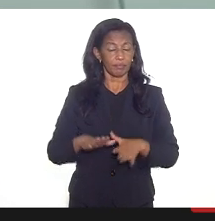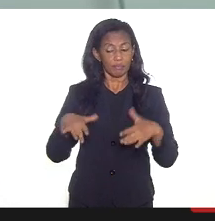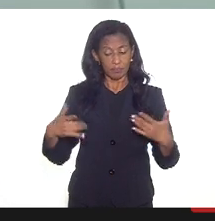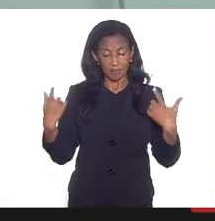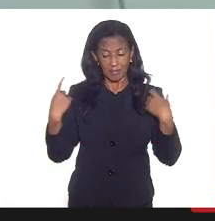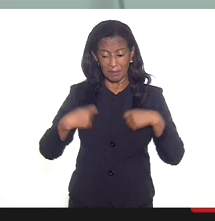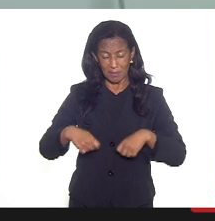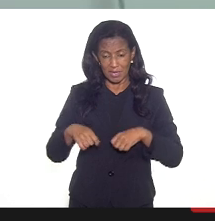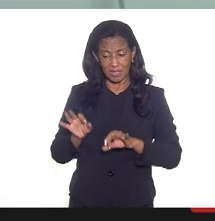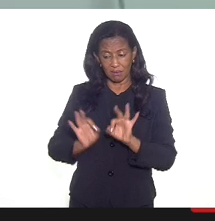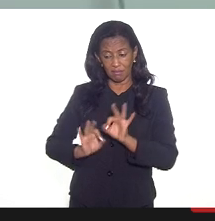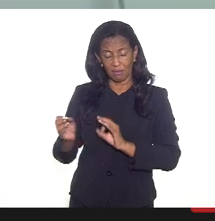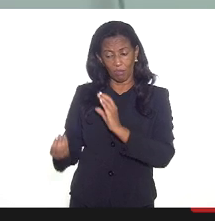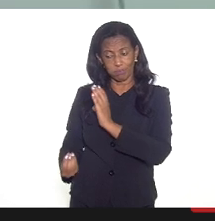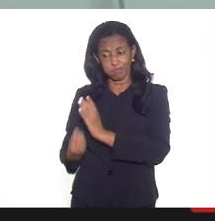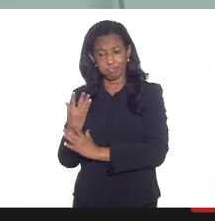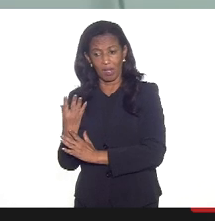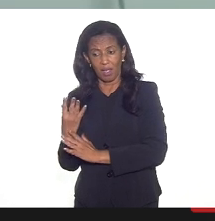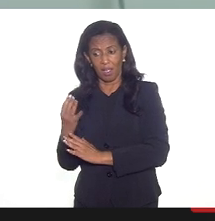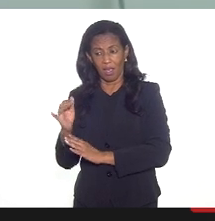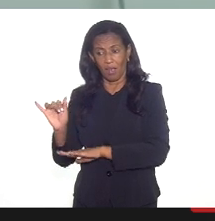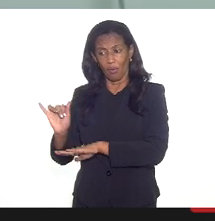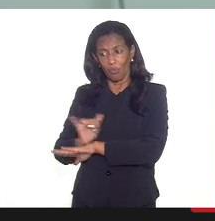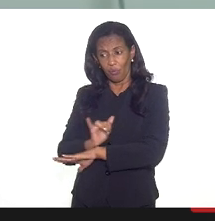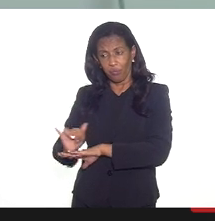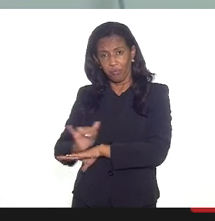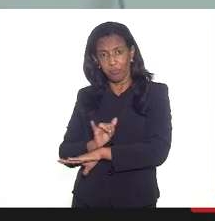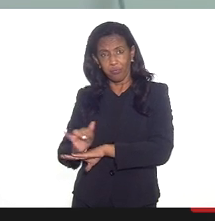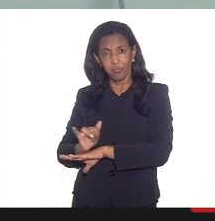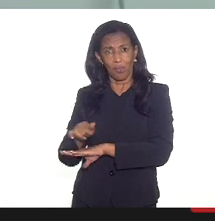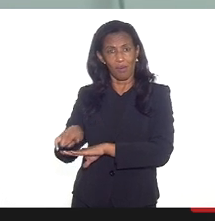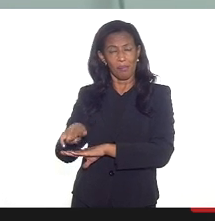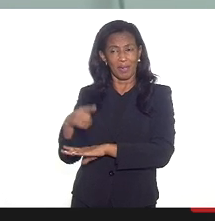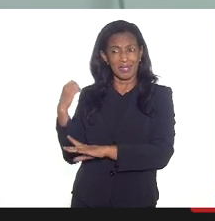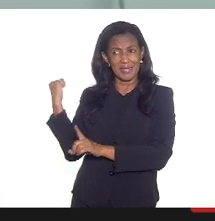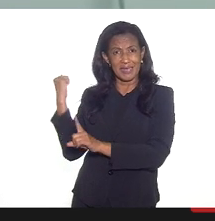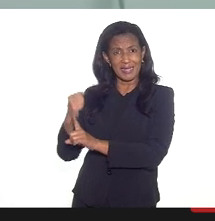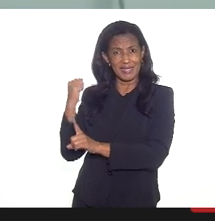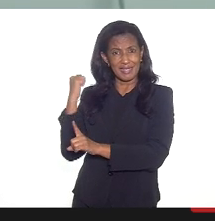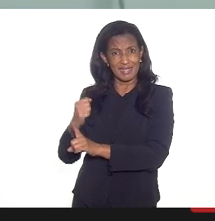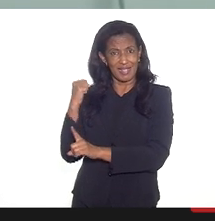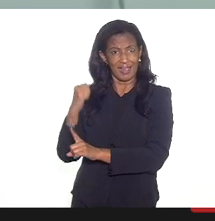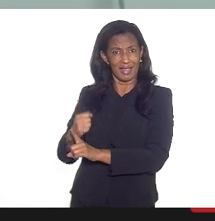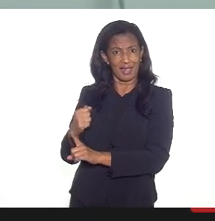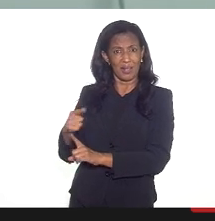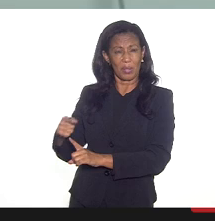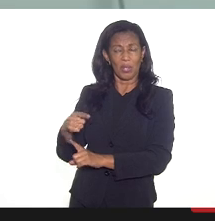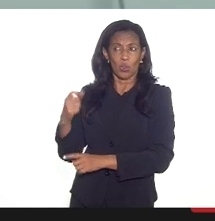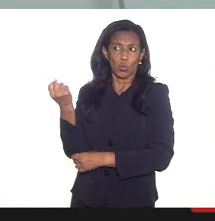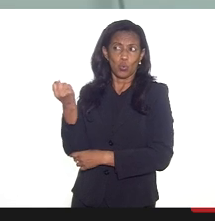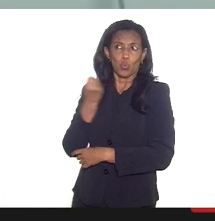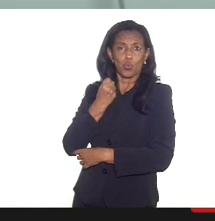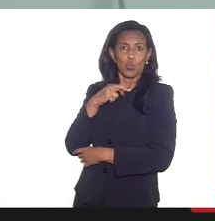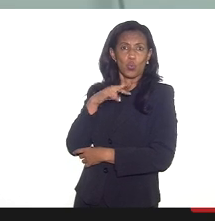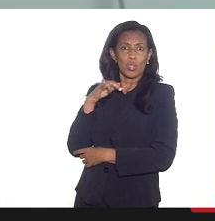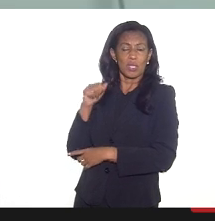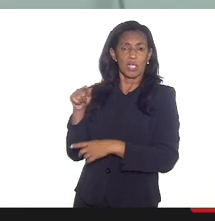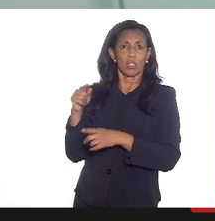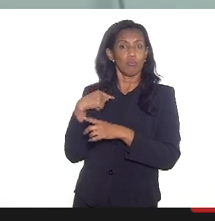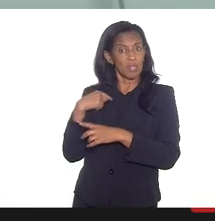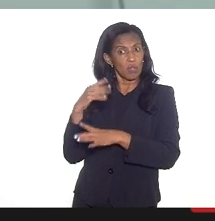precisa criar instrumentos para que essas violências, para que esses assassinatos, para que esses suicídios